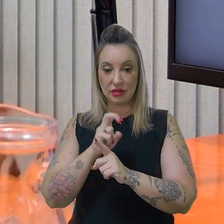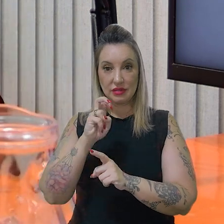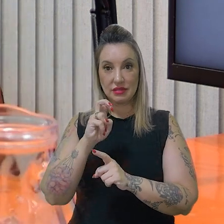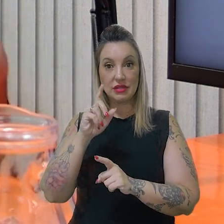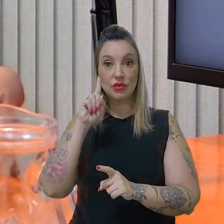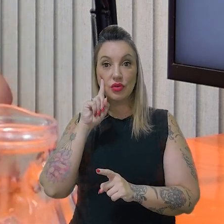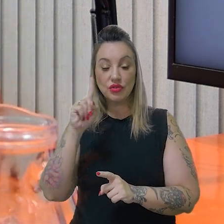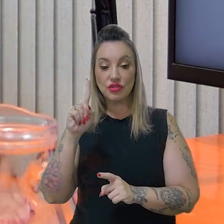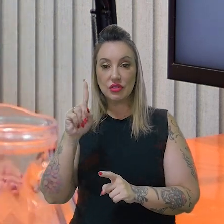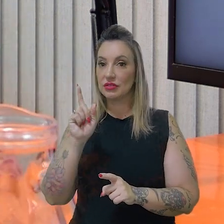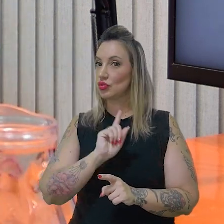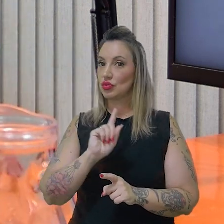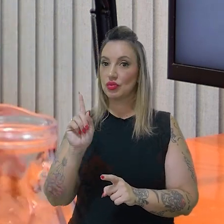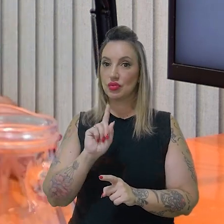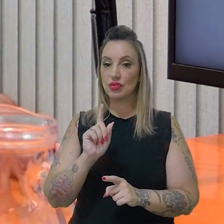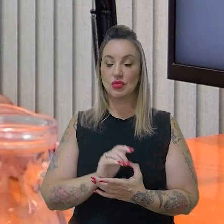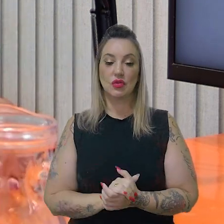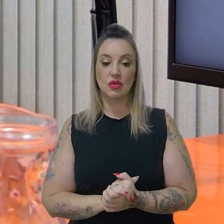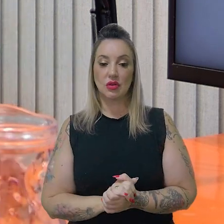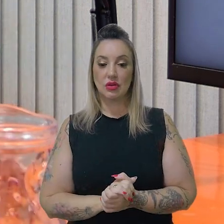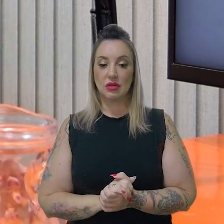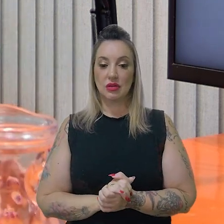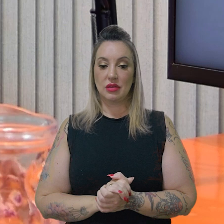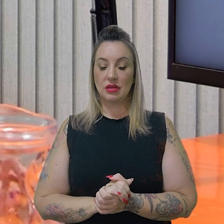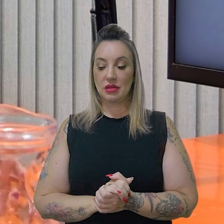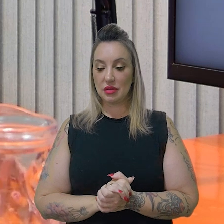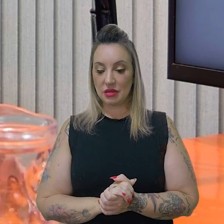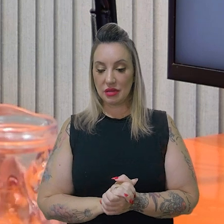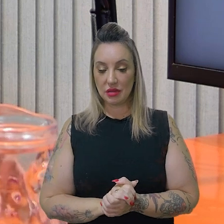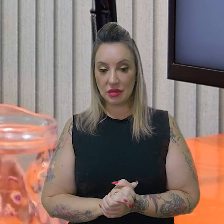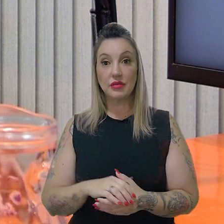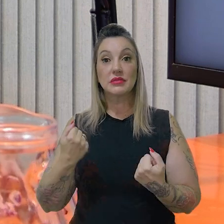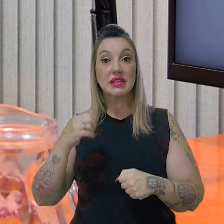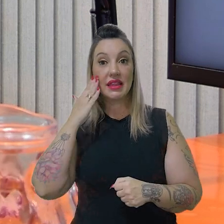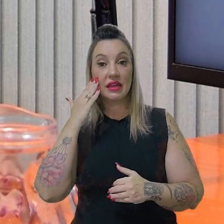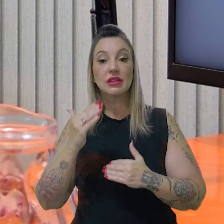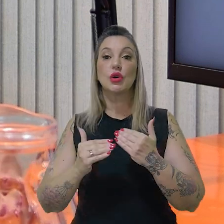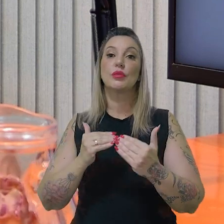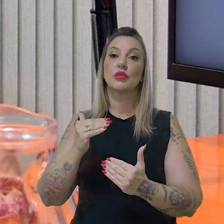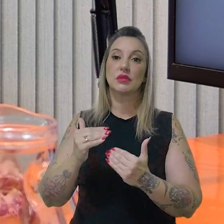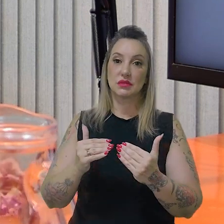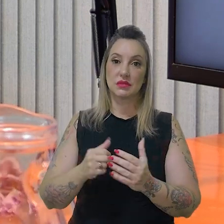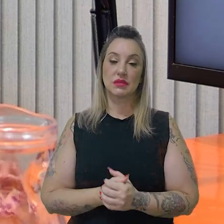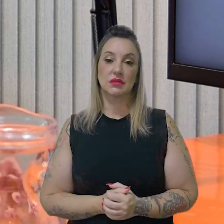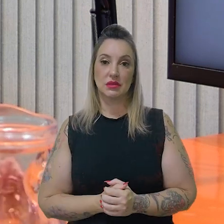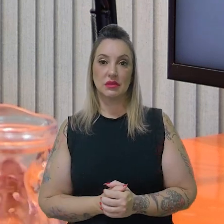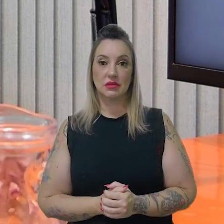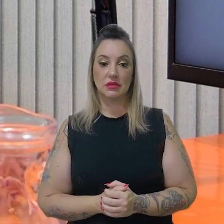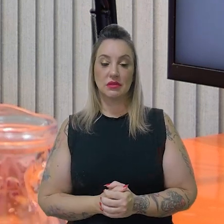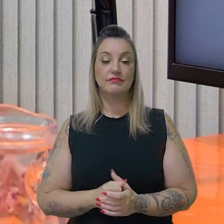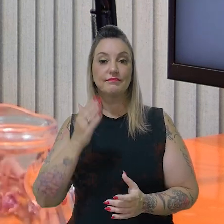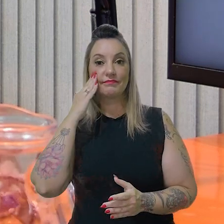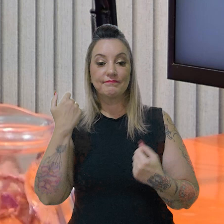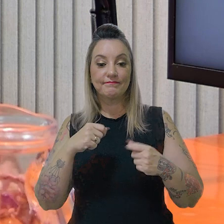dias não a pessoa a gente a nossa deslumbrante ela tem que entender o processo uhum ela tem que entender porque que ela